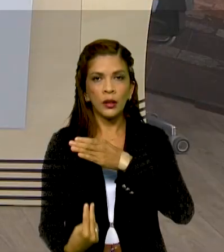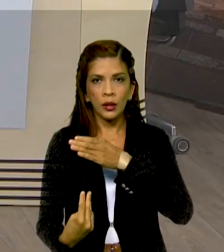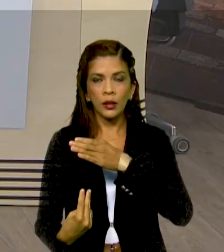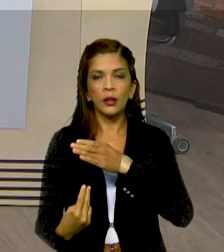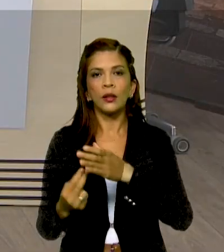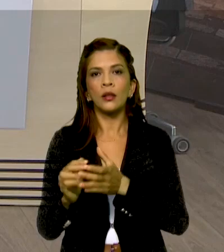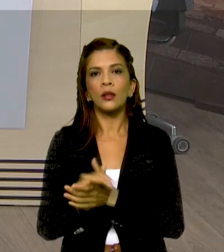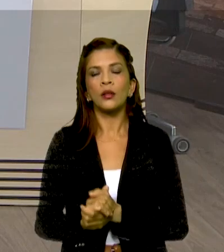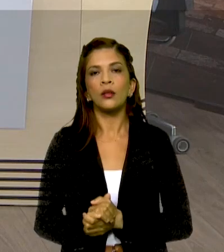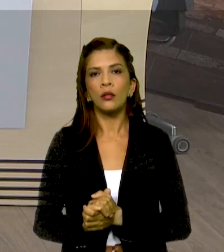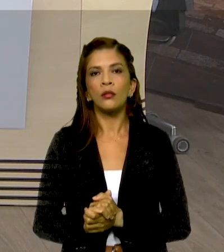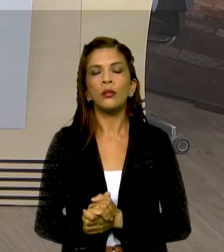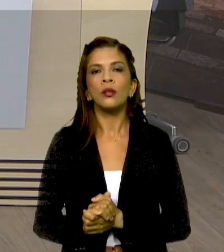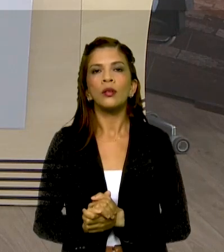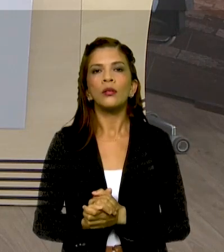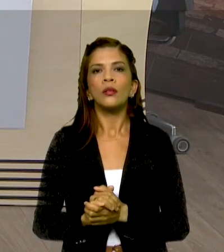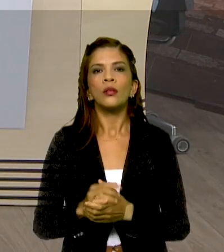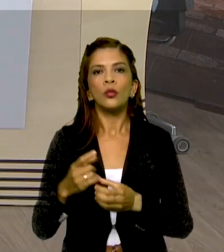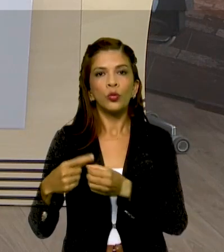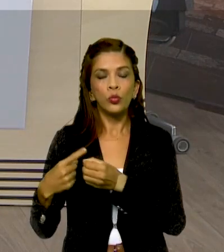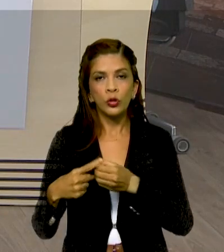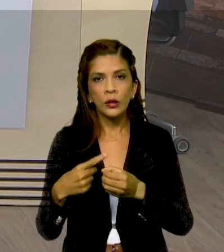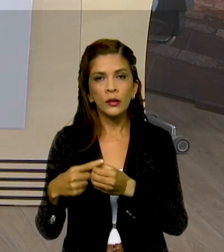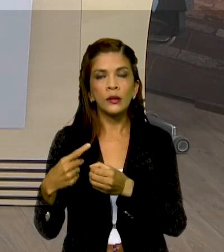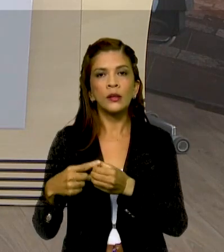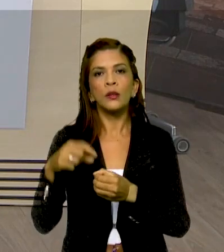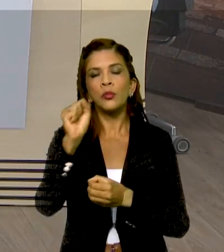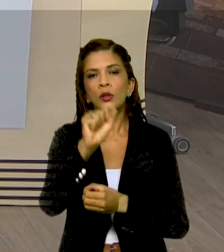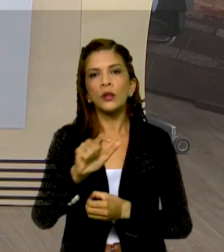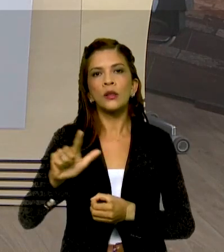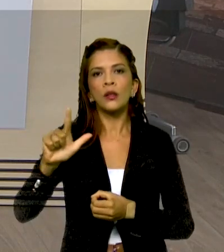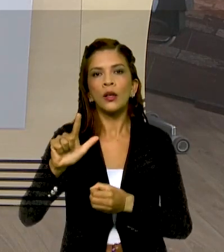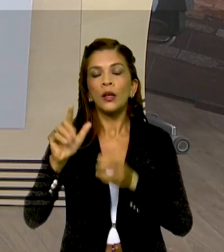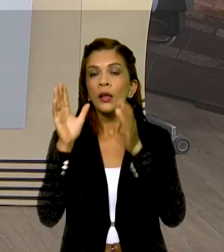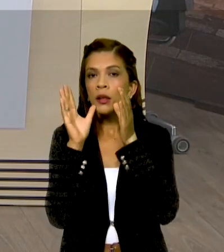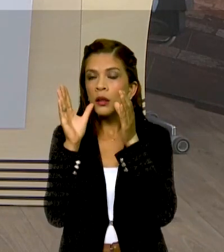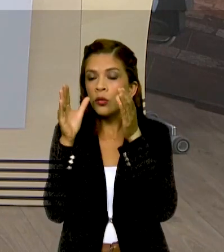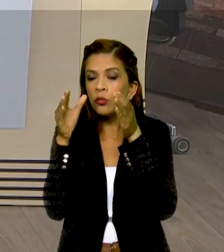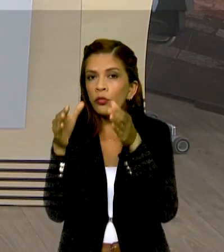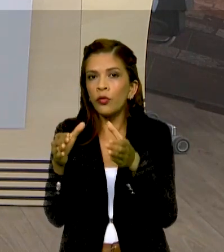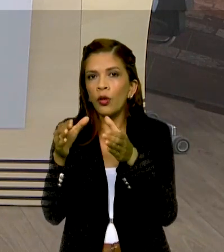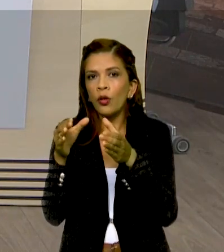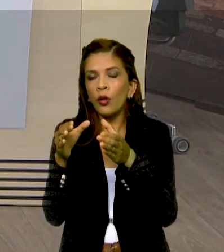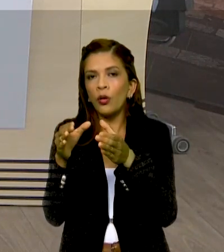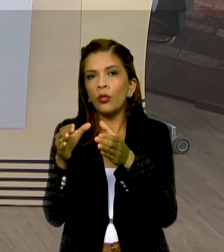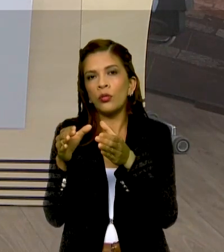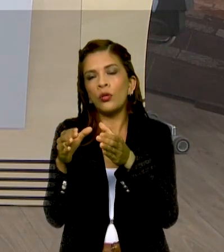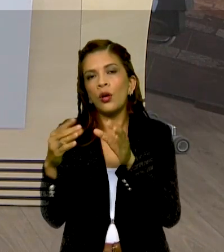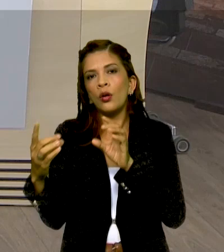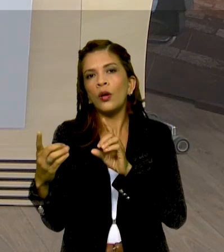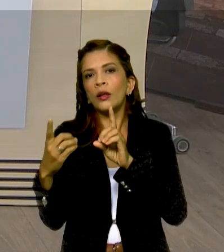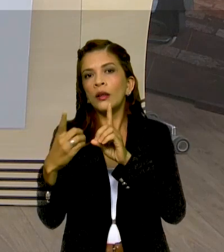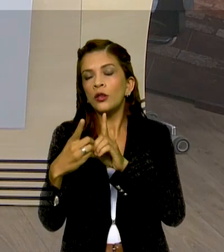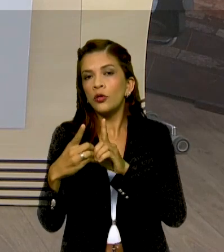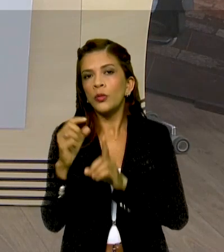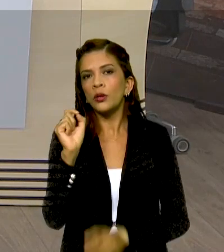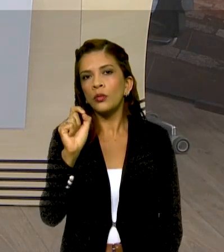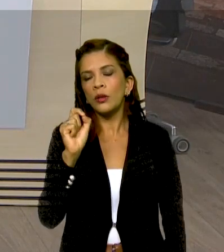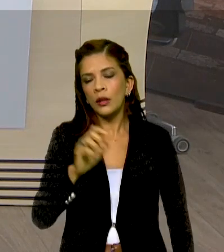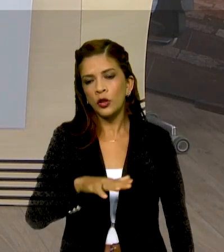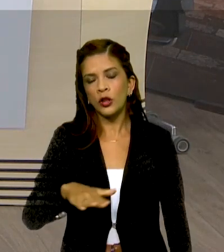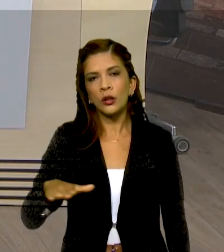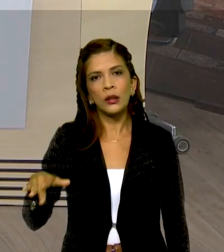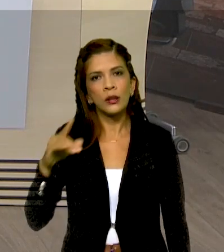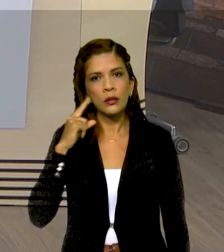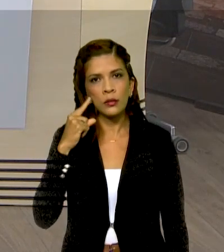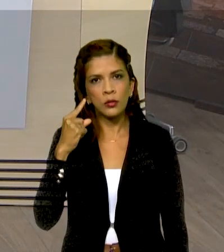municipal de São Luís, que foca o seu ensino para o atendimento de crianças surdas, mas também